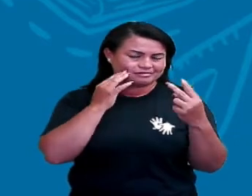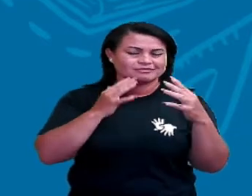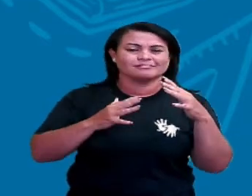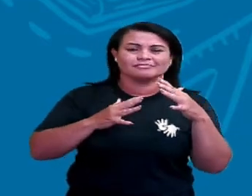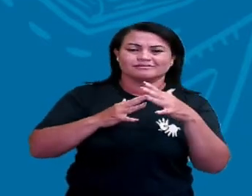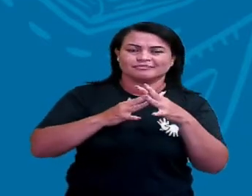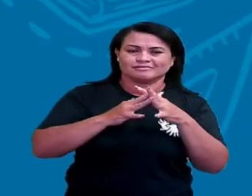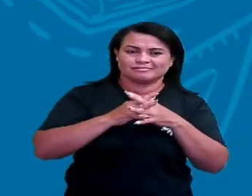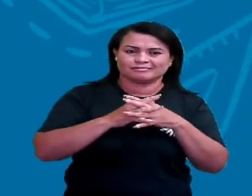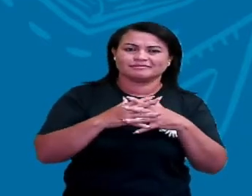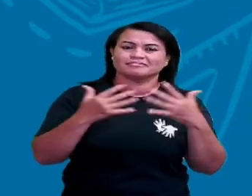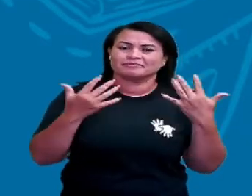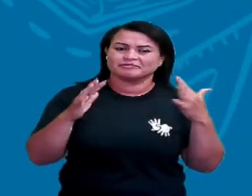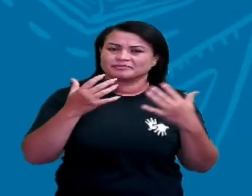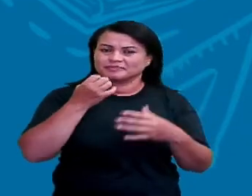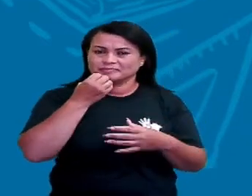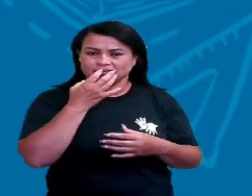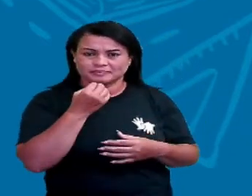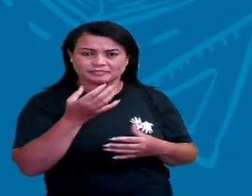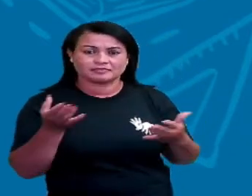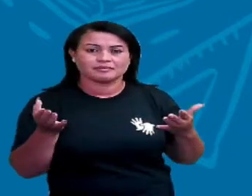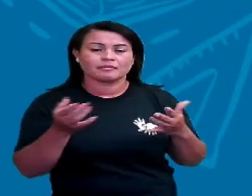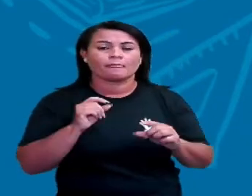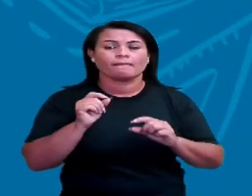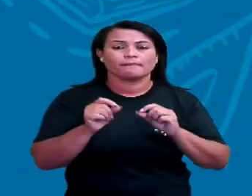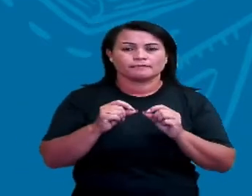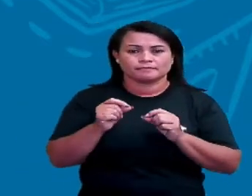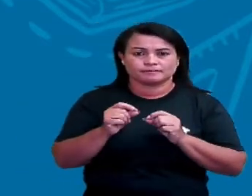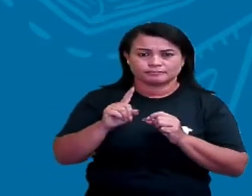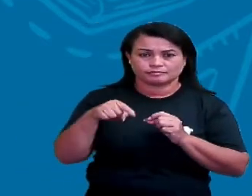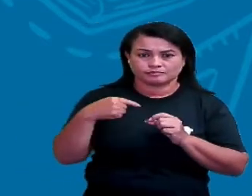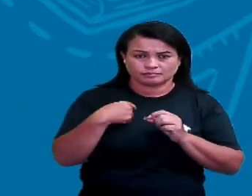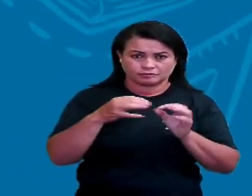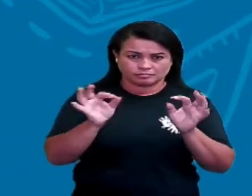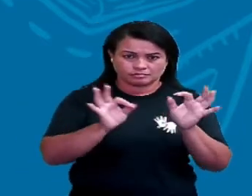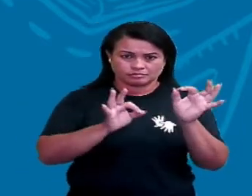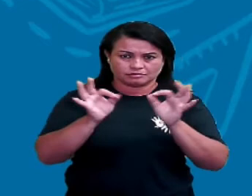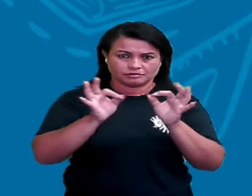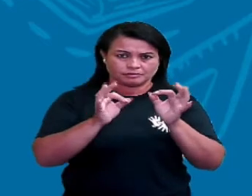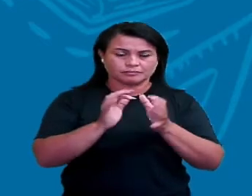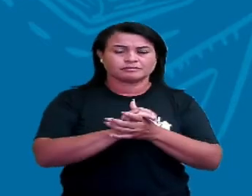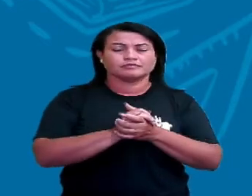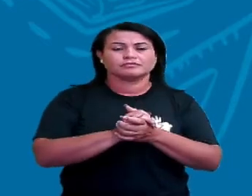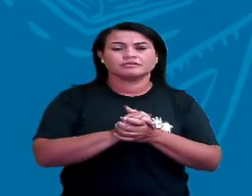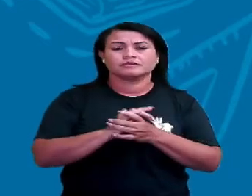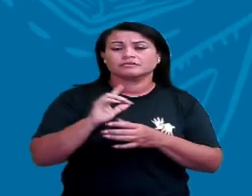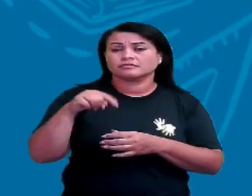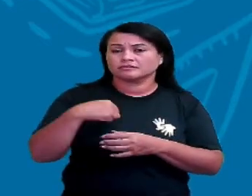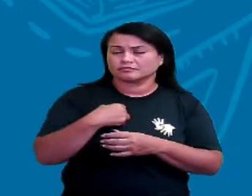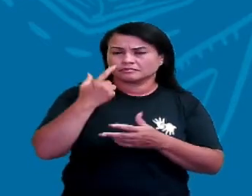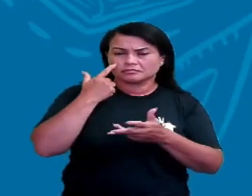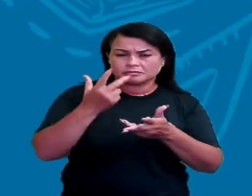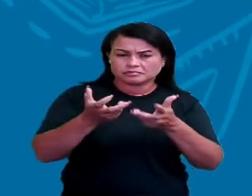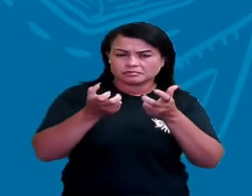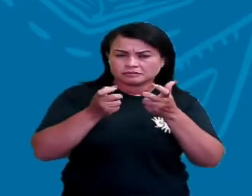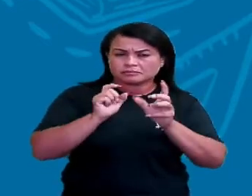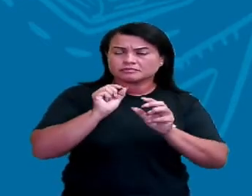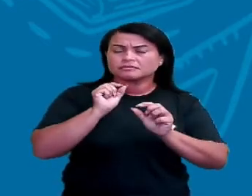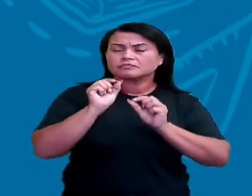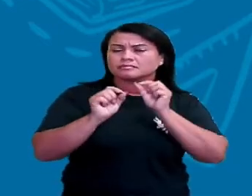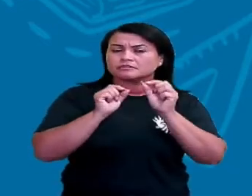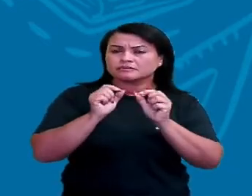Muito bem. Agora, ó, nós vamos formar palavras. A gente já percebeu que para